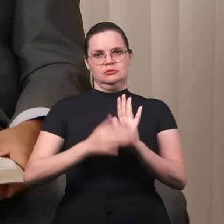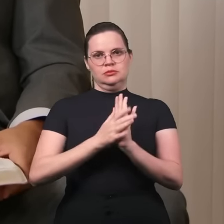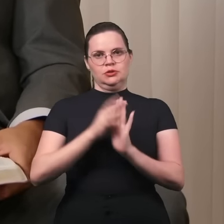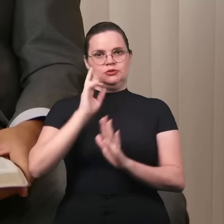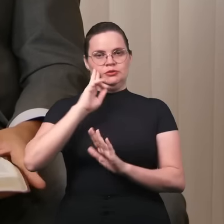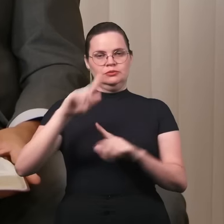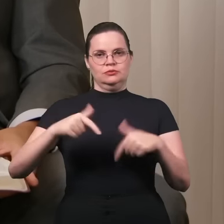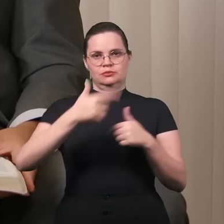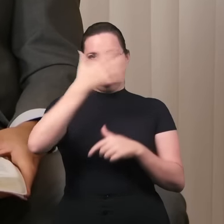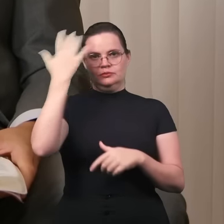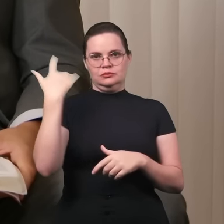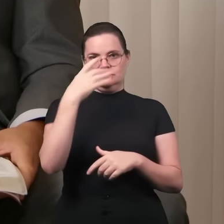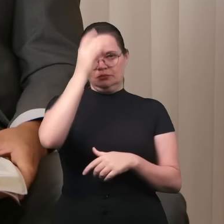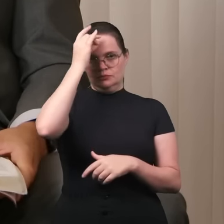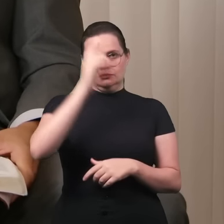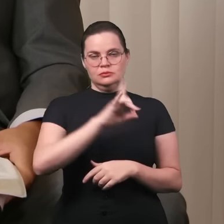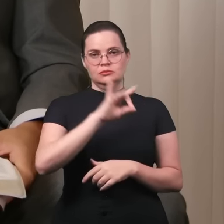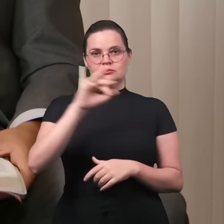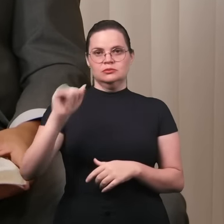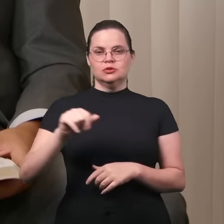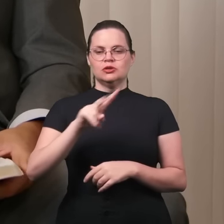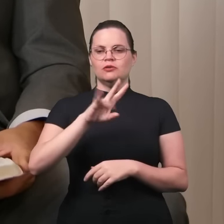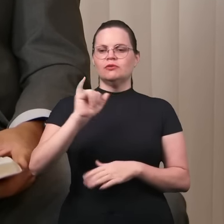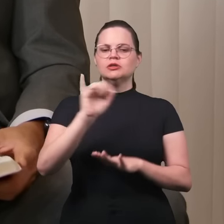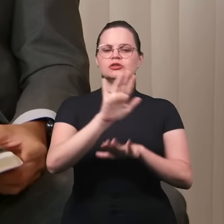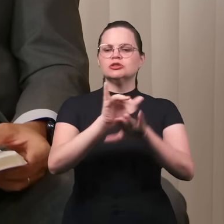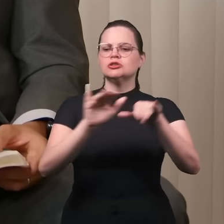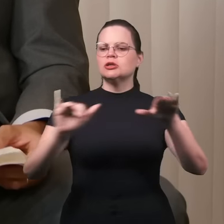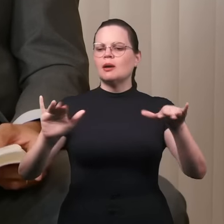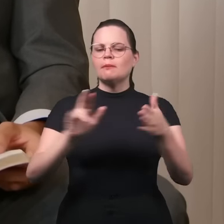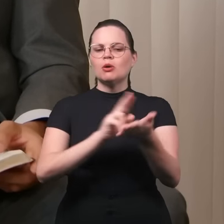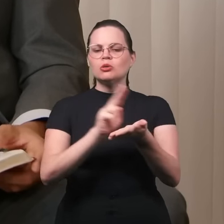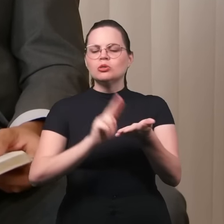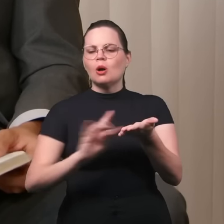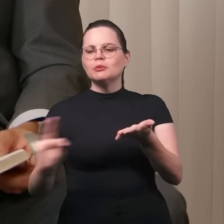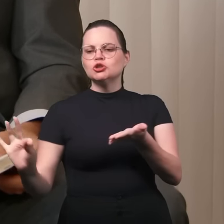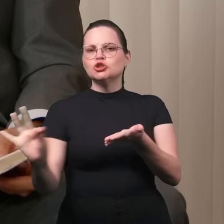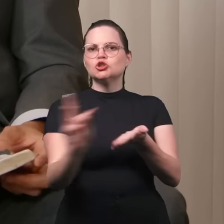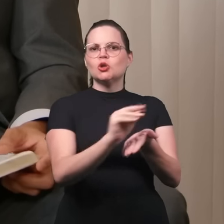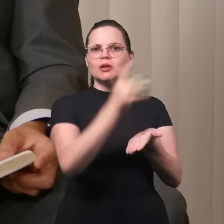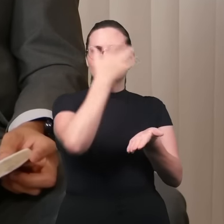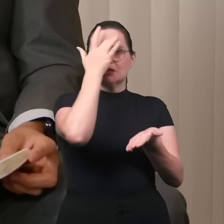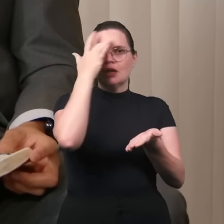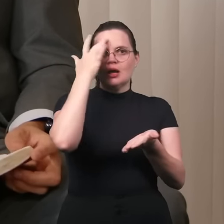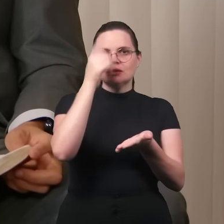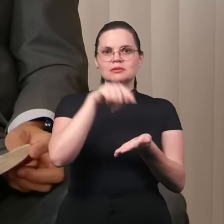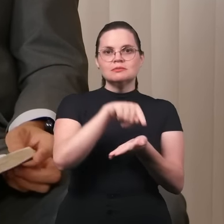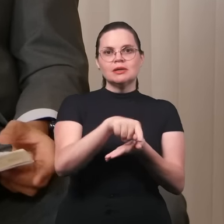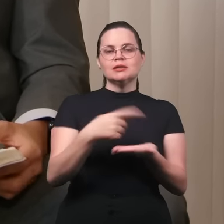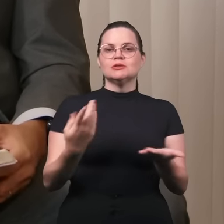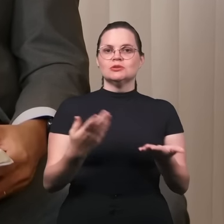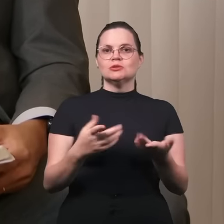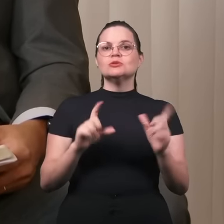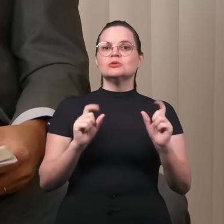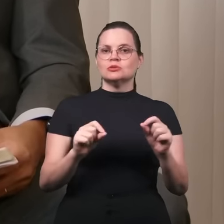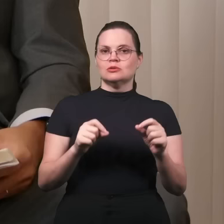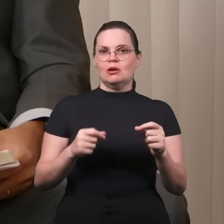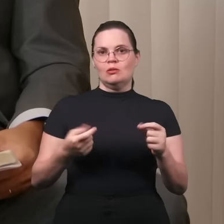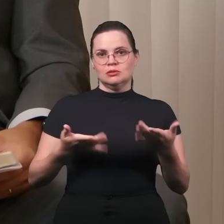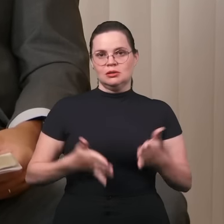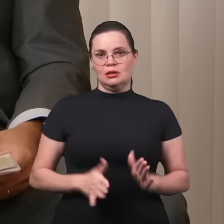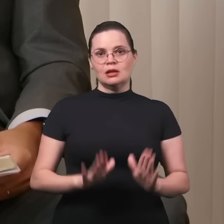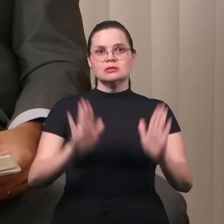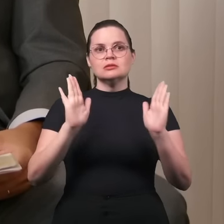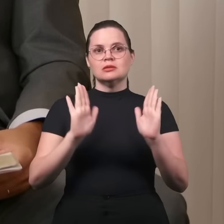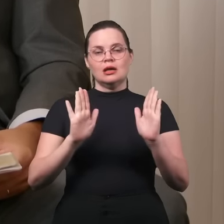fará menção de todos aqueles que nasceram na obra do Espírito. E que privilégio, né, Pastor Márcio?